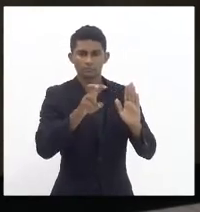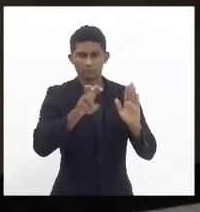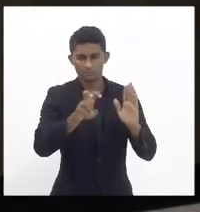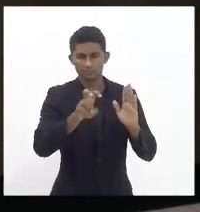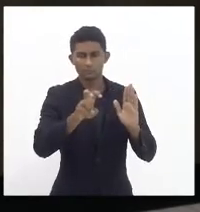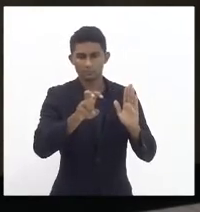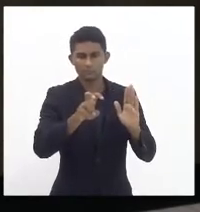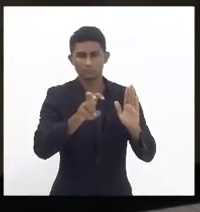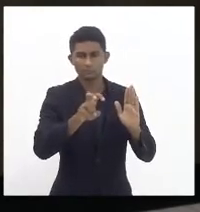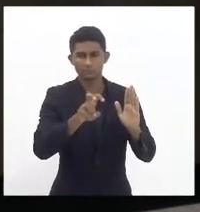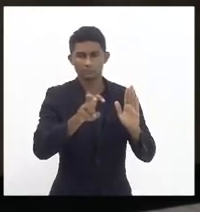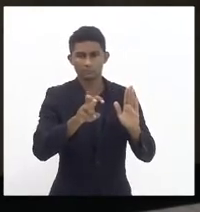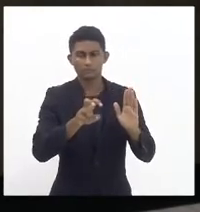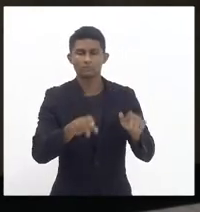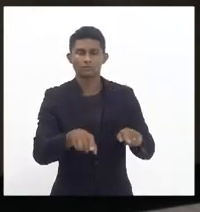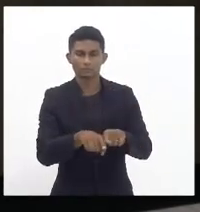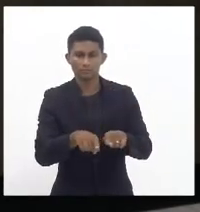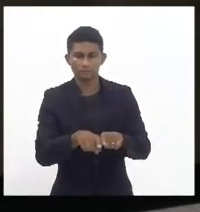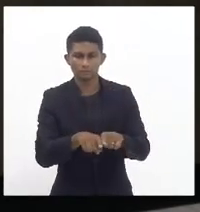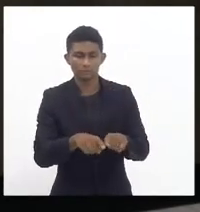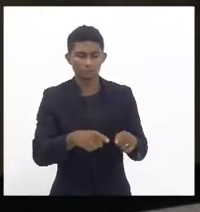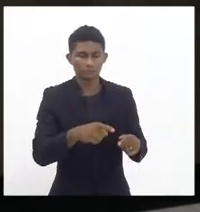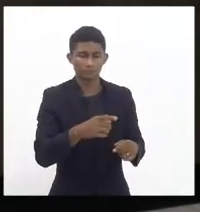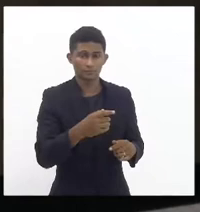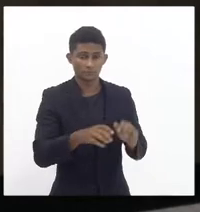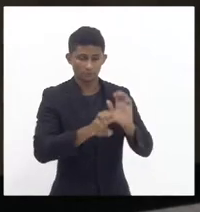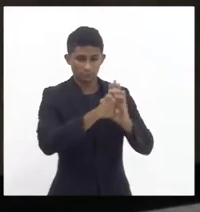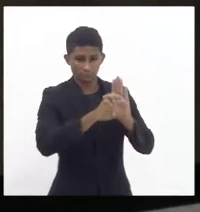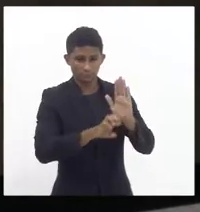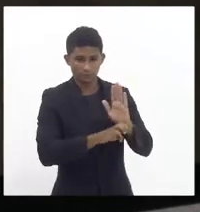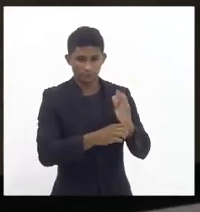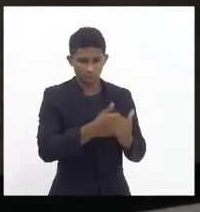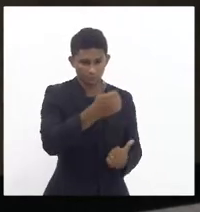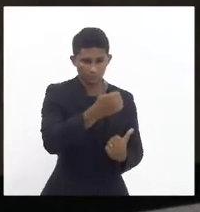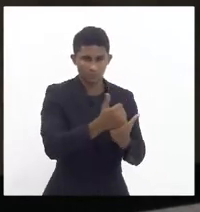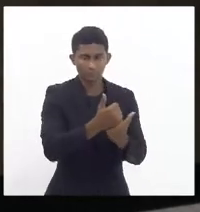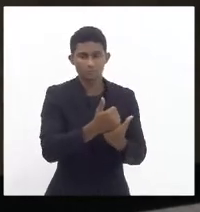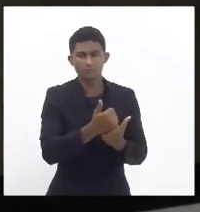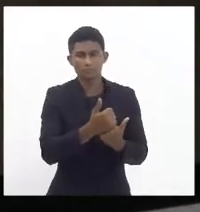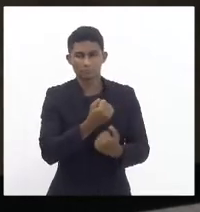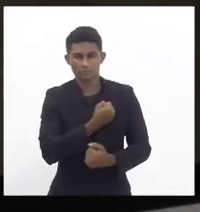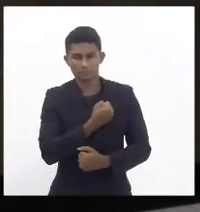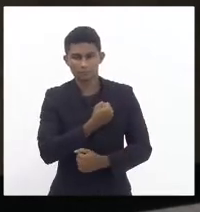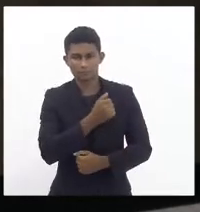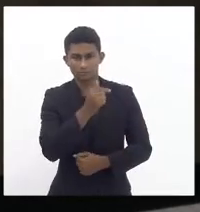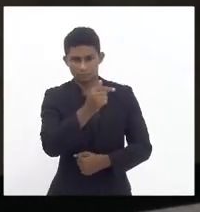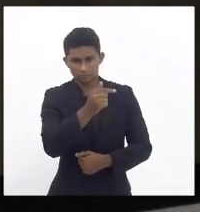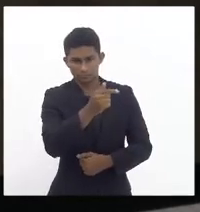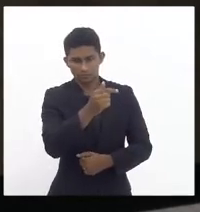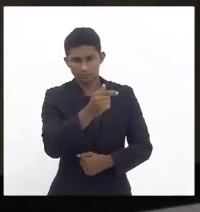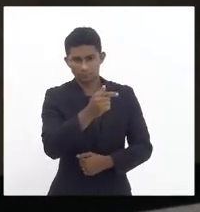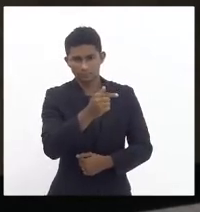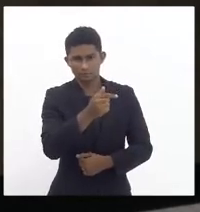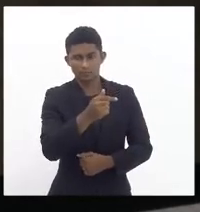e 5 favorável com subemenda à emenda nº 7